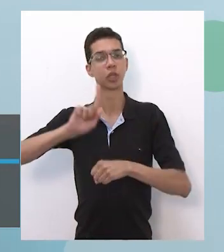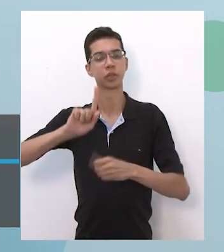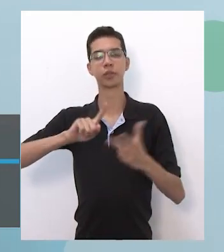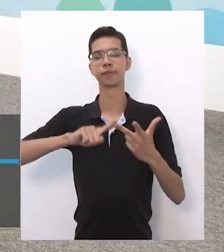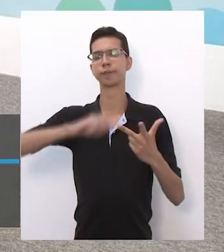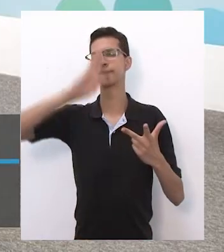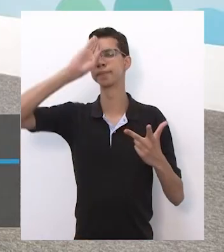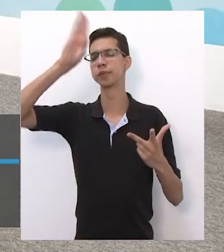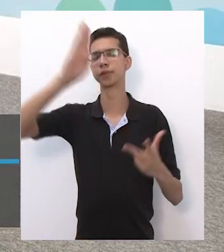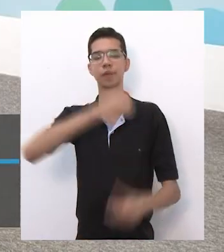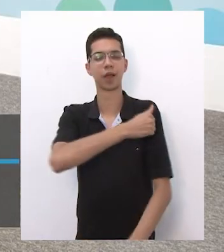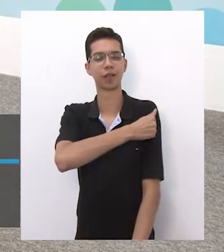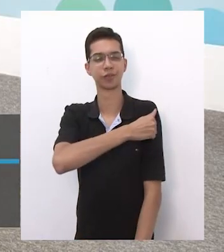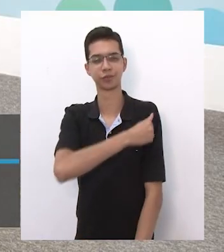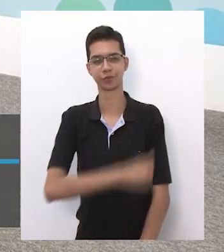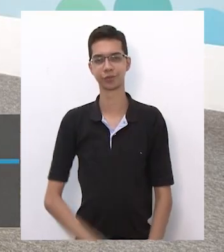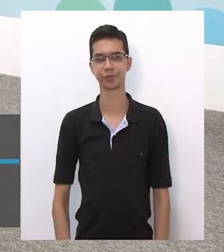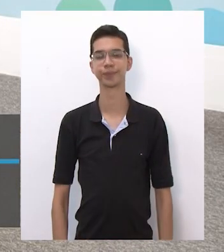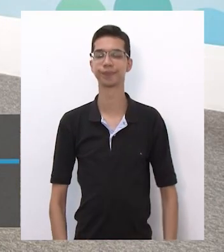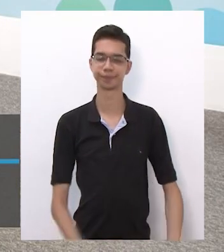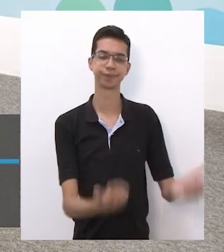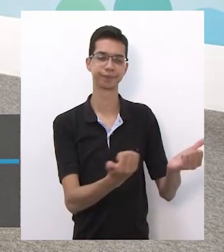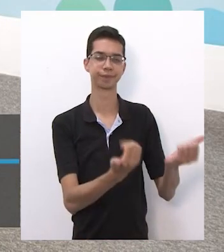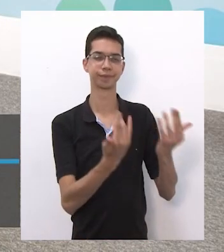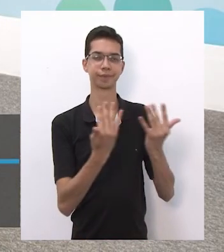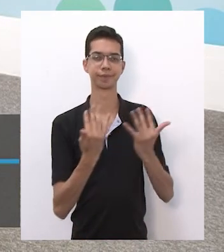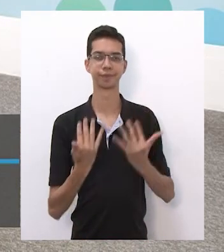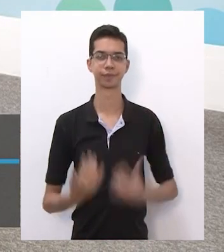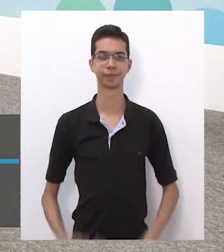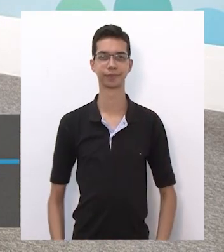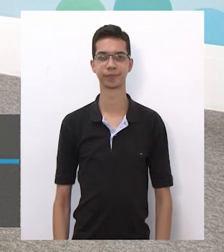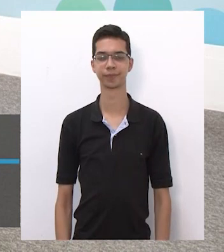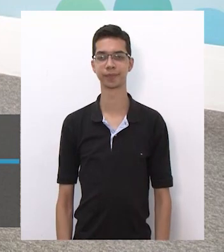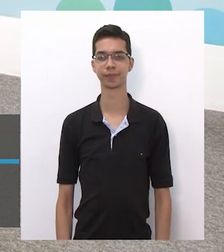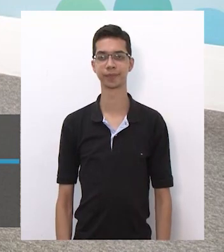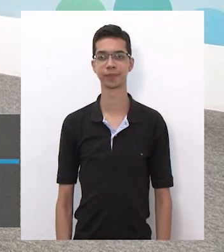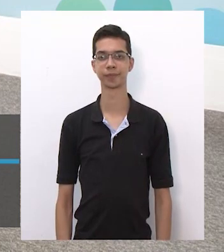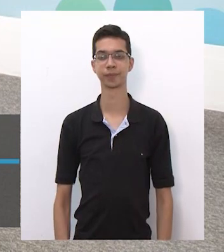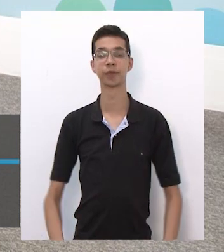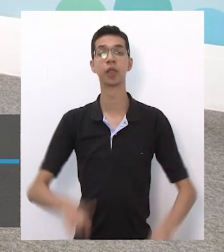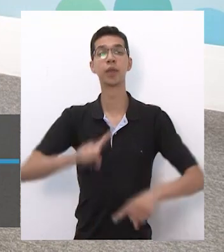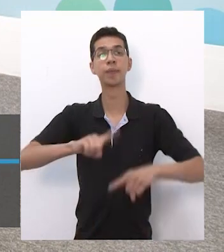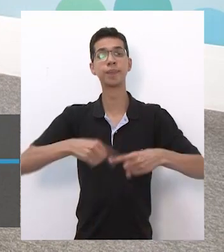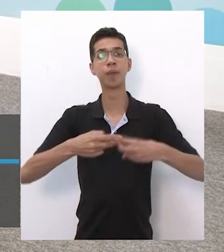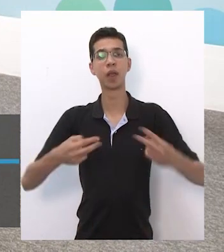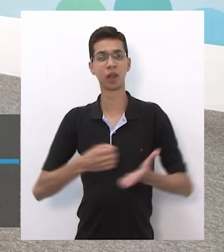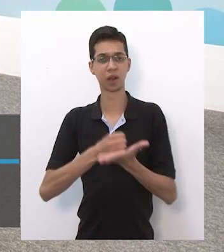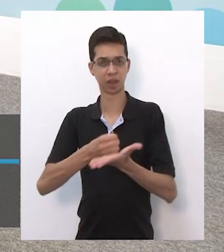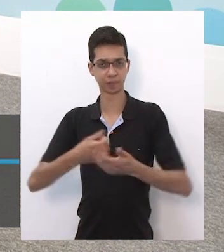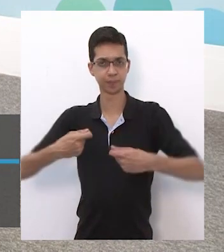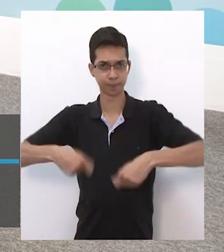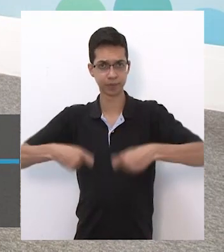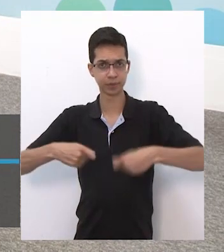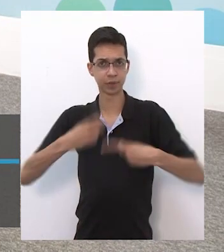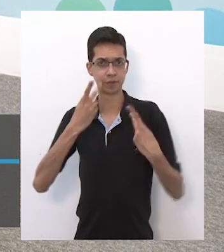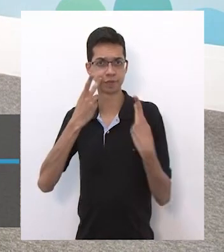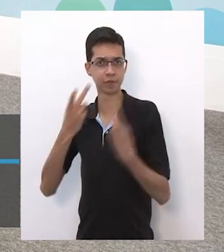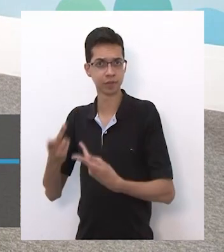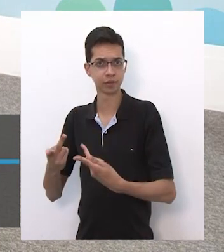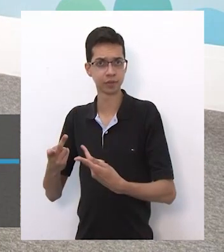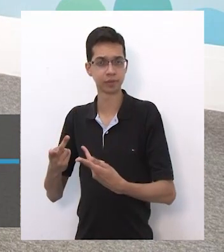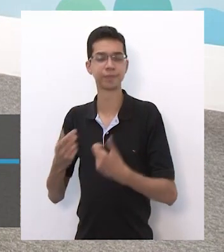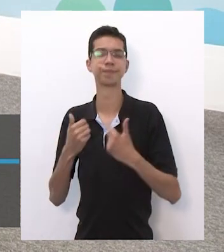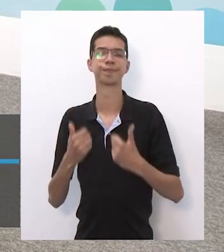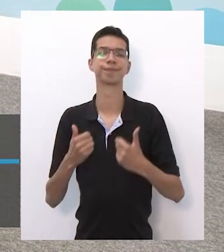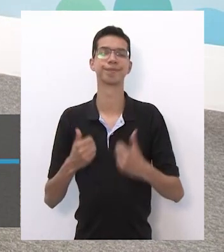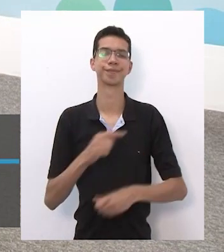estudantes. Outra pergunta foi se precisa levar algum material quando for fazer essas visitas. E essa é uma pergunta também muito boa de se